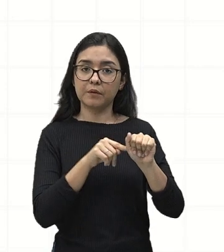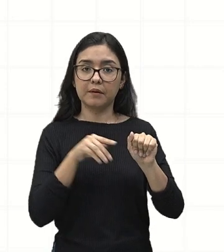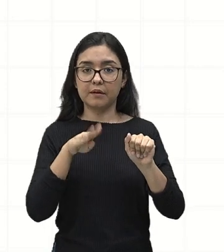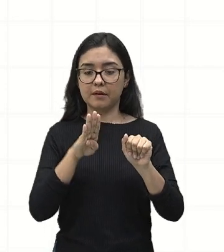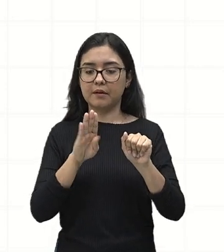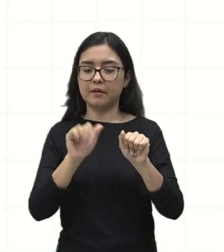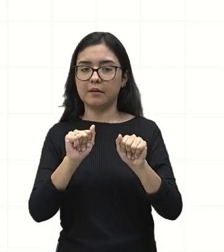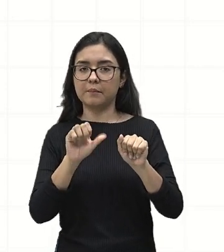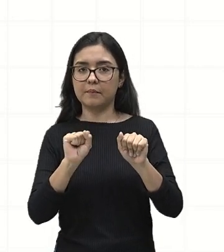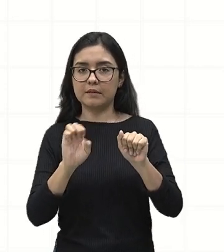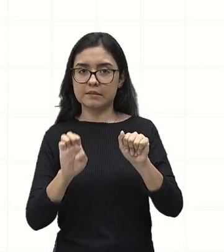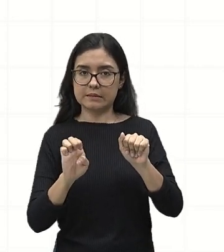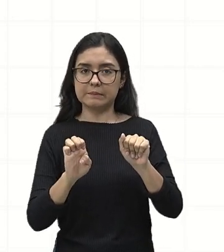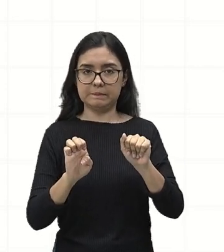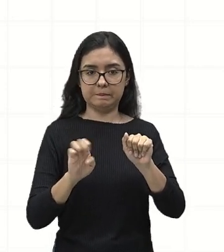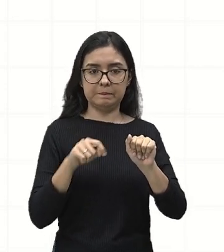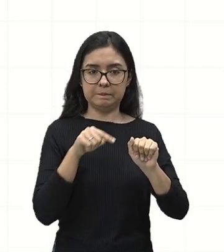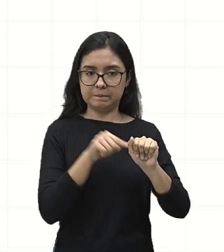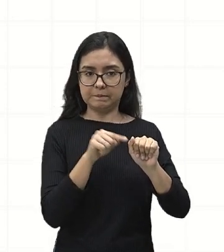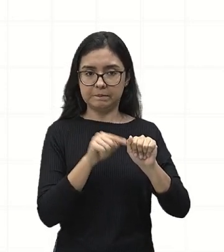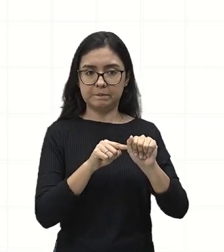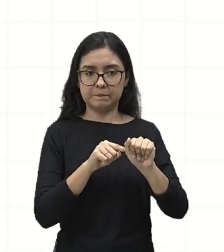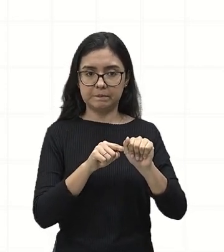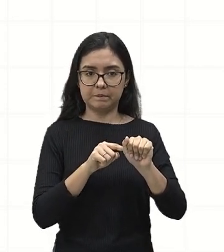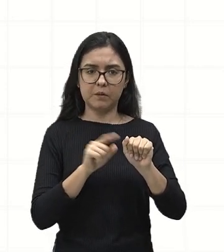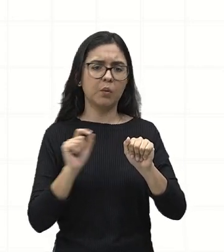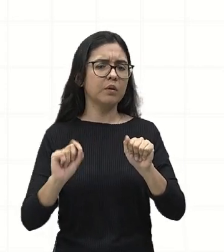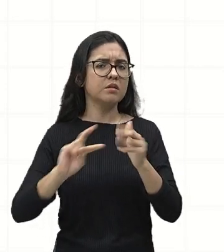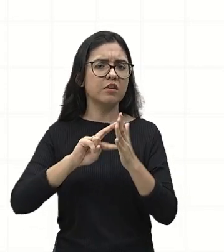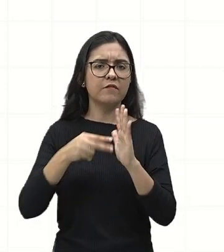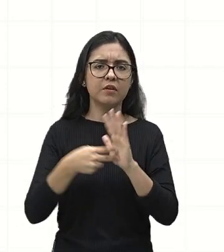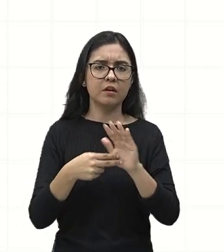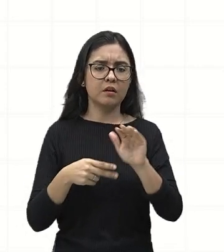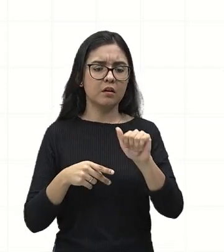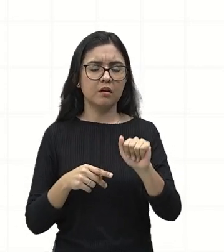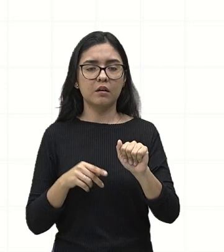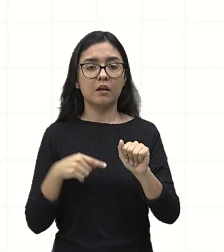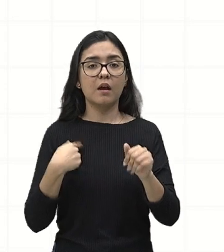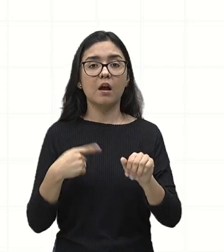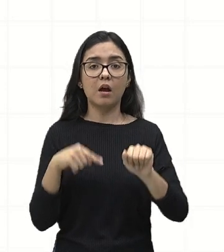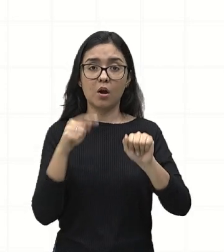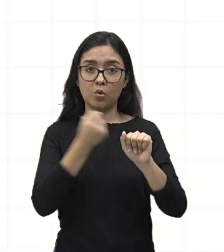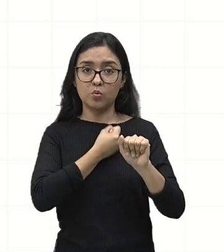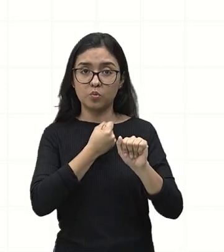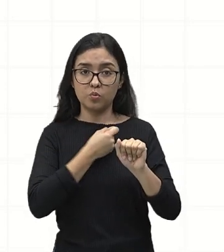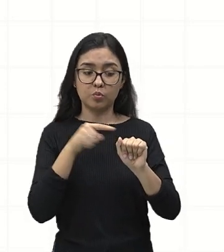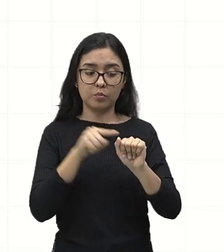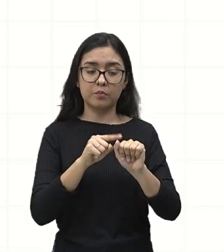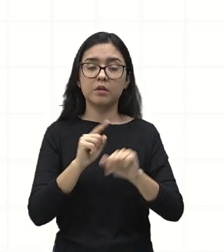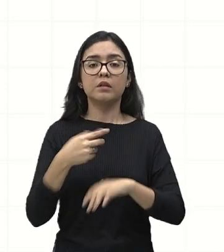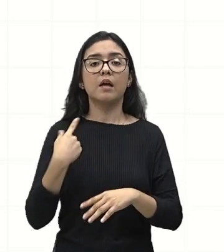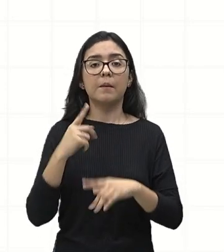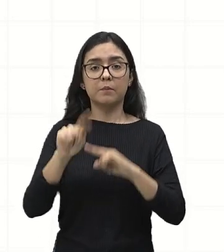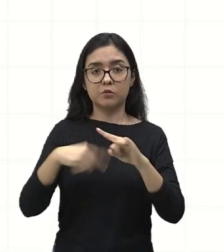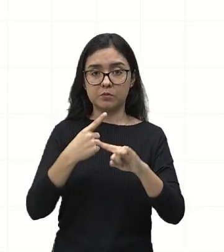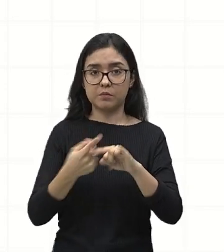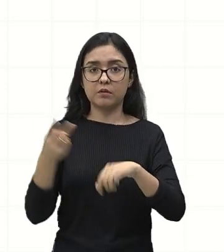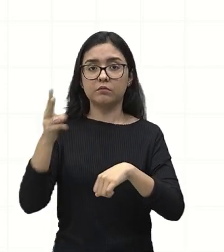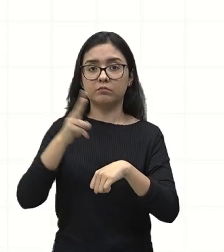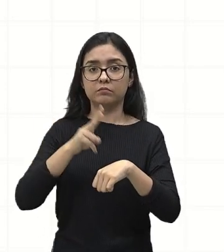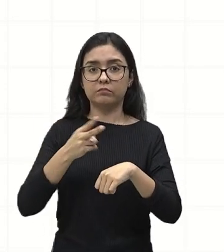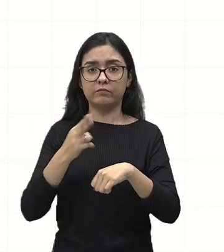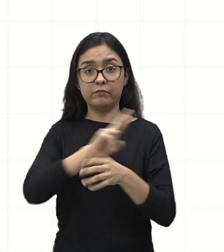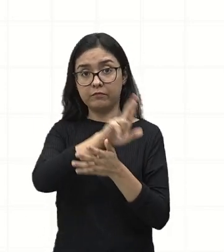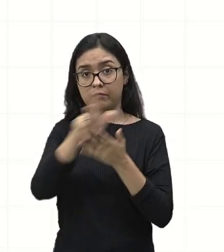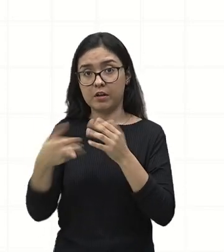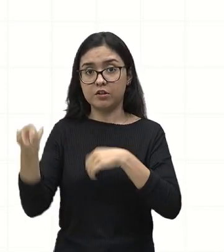Então, nós temos aqui a base. O que é a base? É aquele número que está sendo multiplicado N vezes, várias e várias